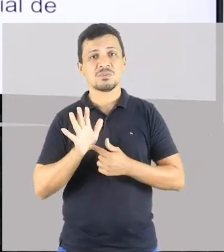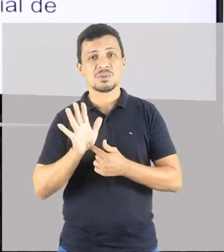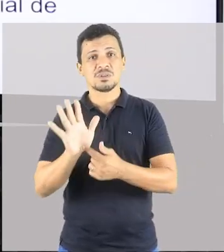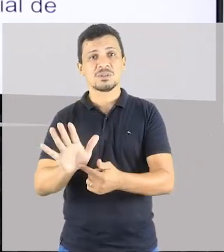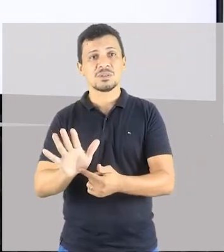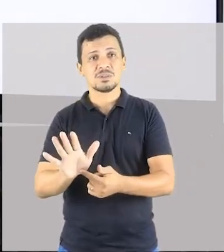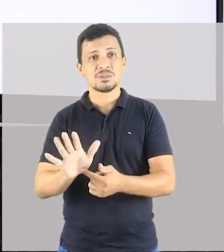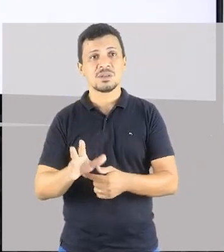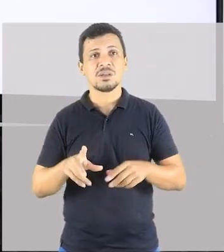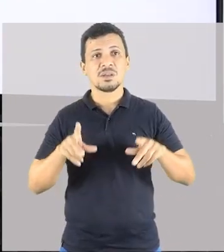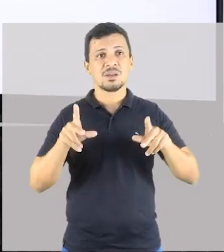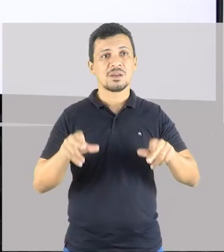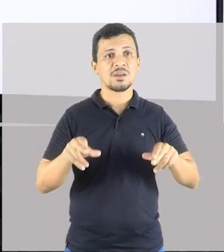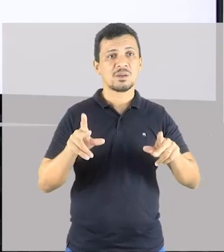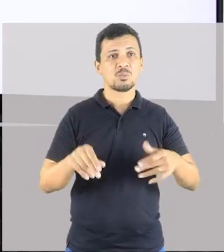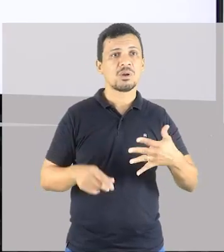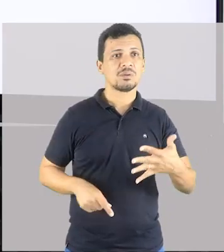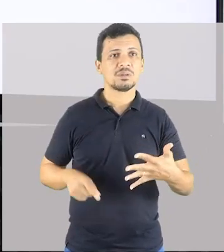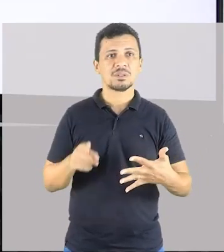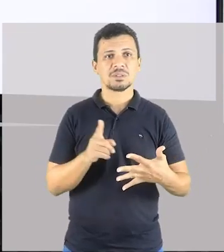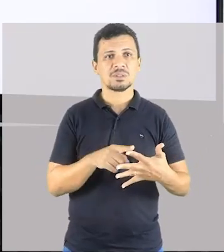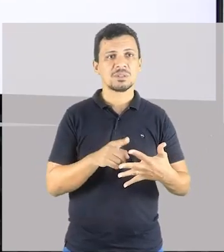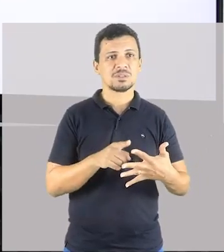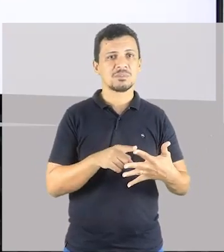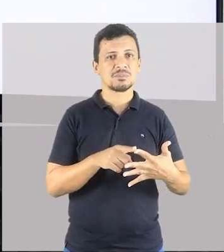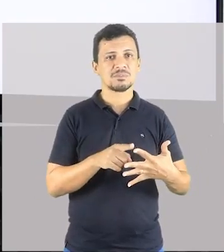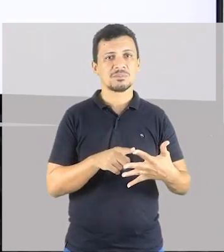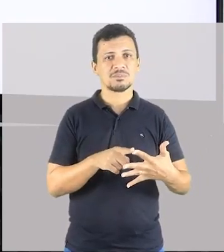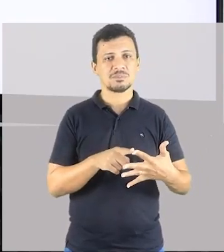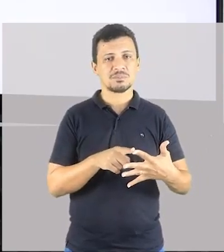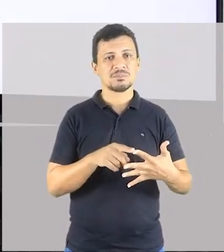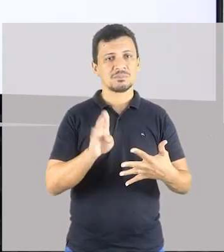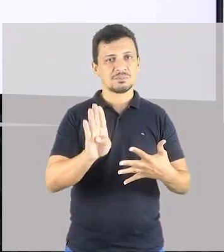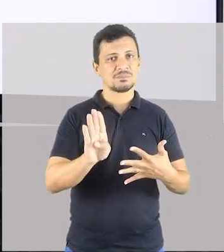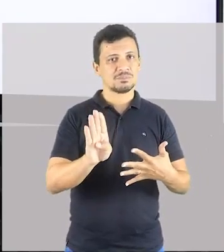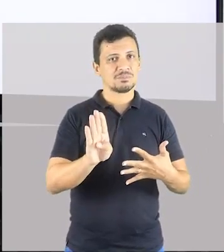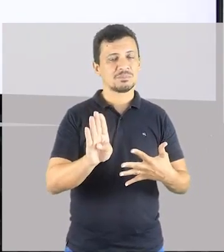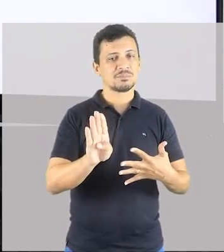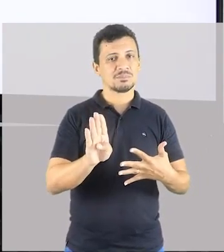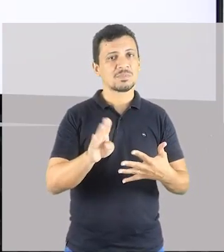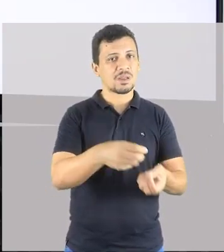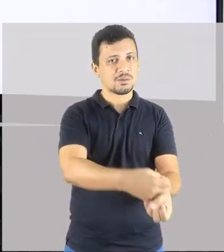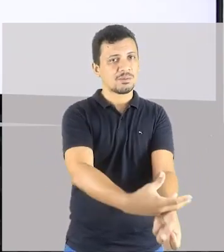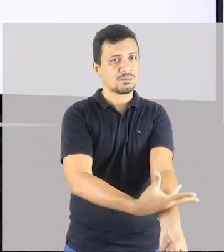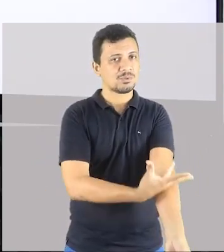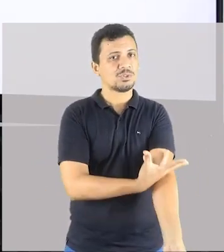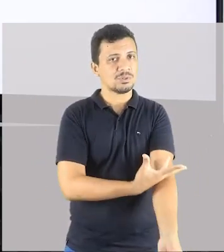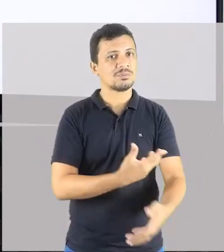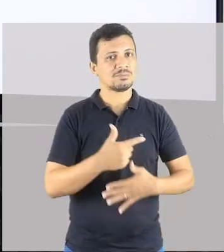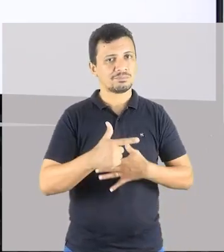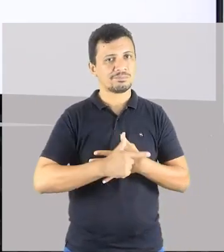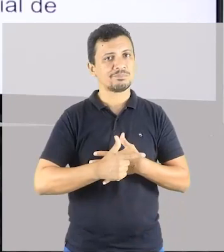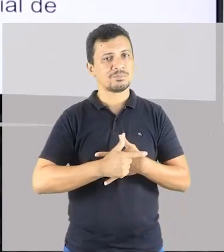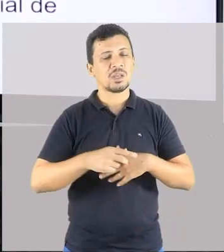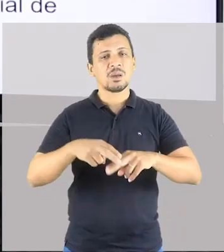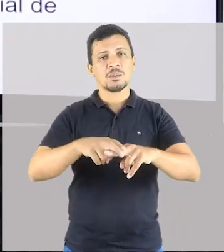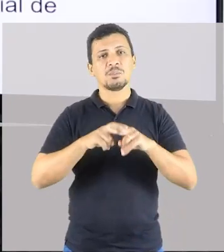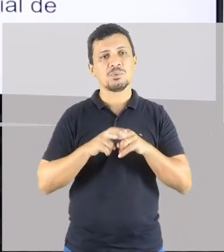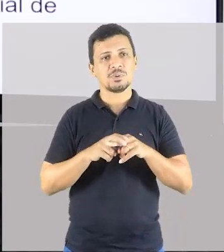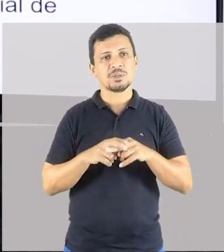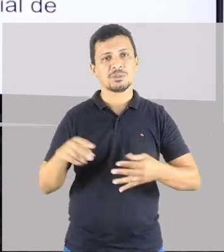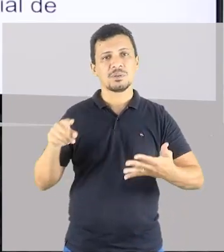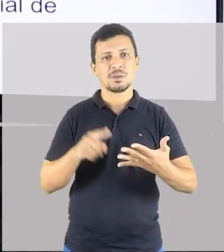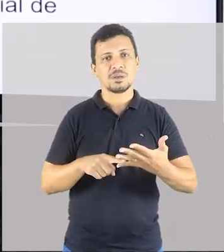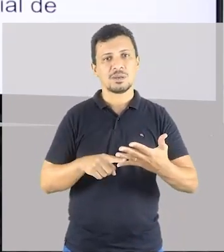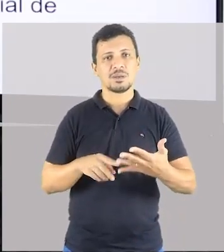é a mesma função que ele falou na letra B, função emotiva. Então, por isso que não está